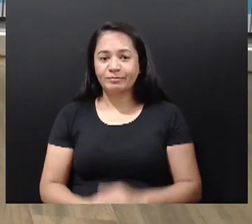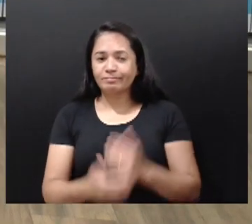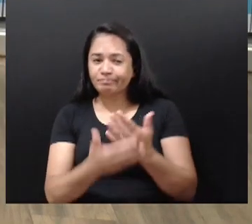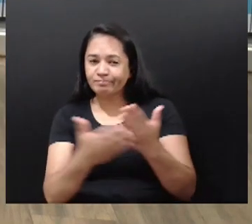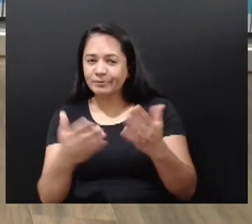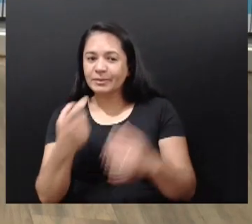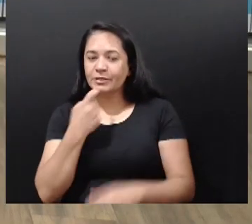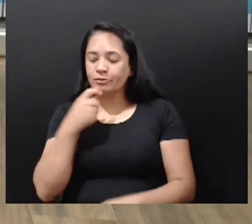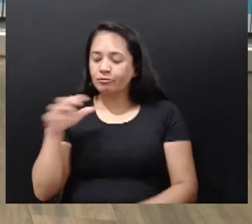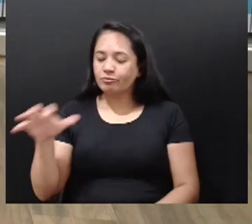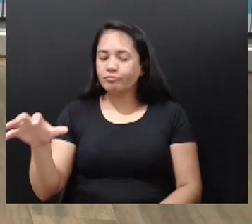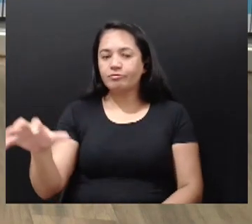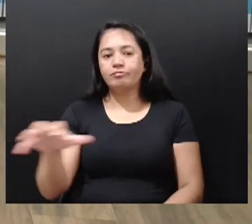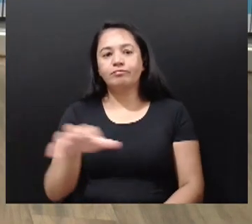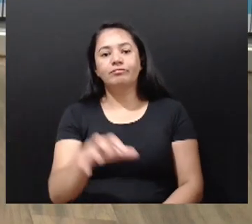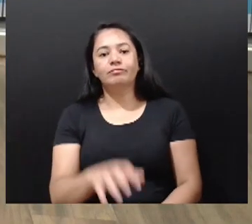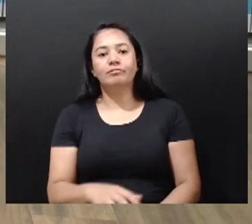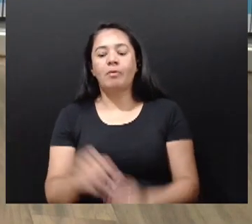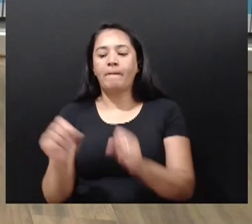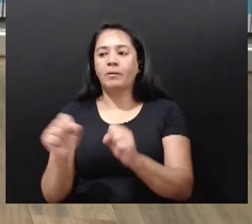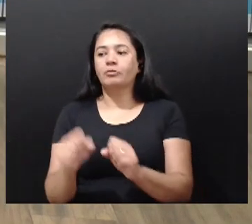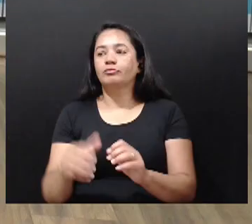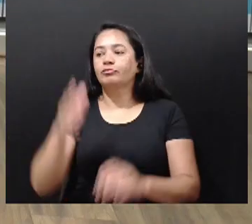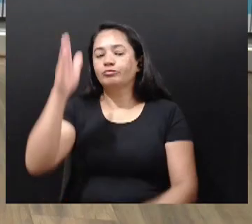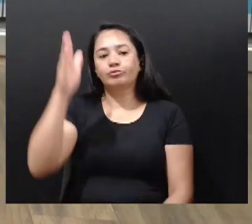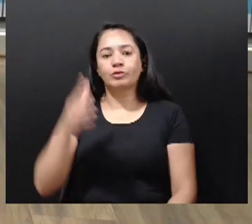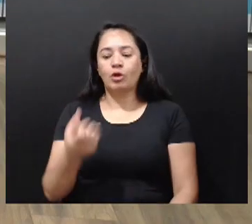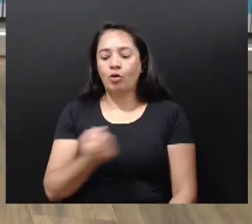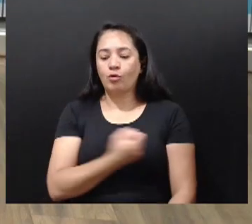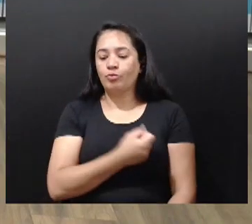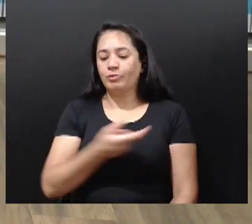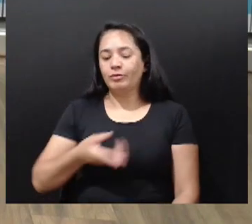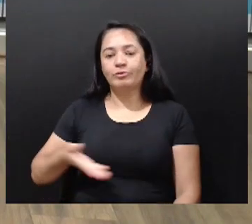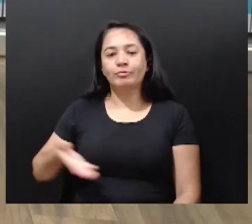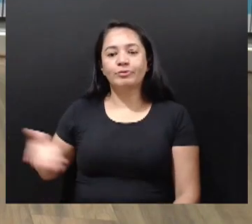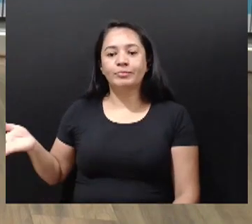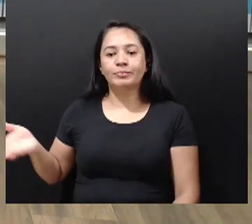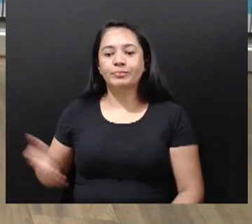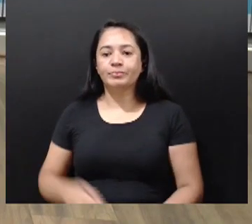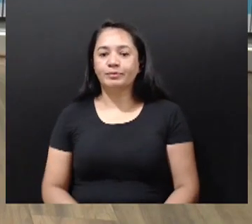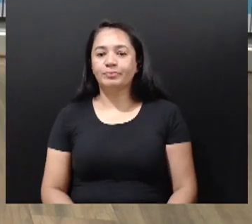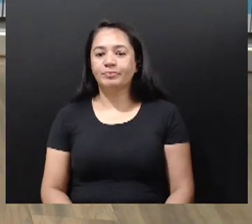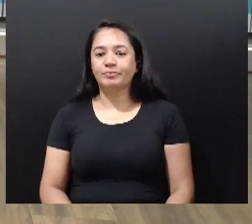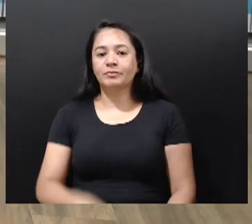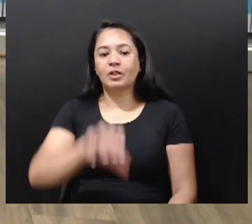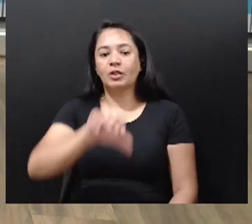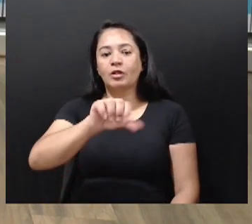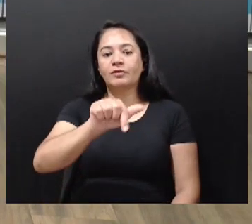região, pode ir direto no número que já aparece aqui embaixo da sua tela. É o